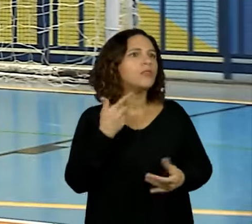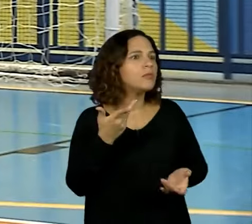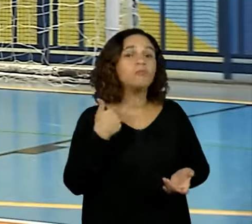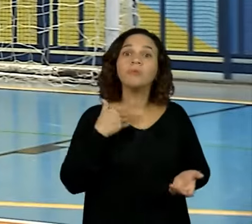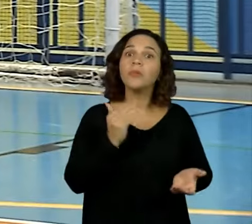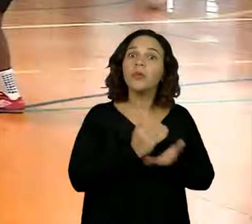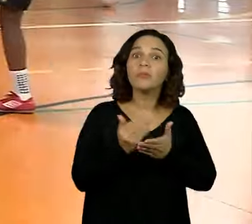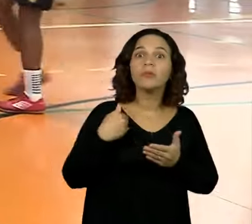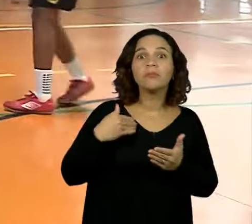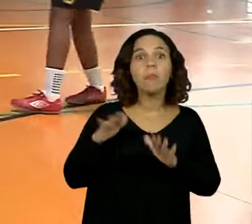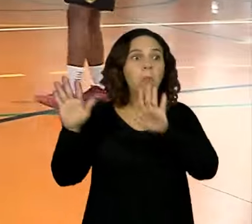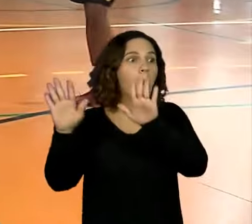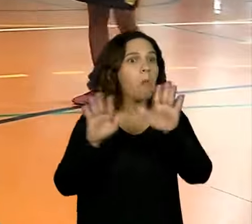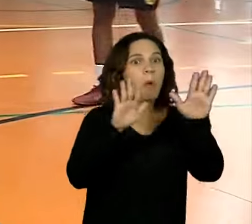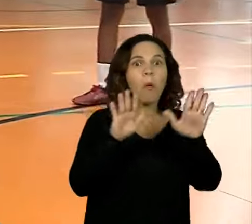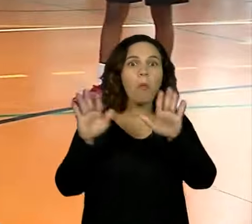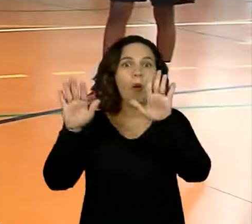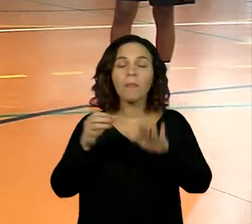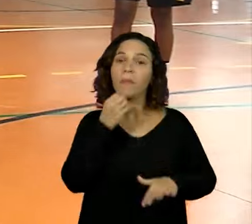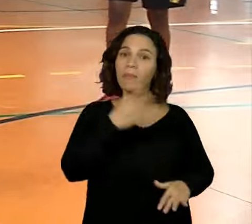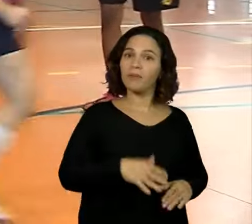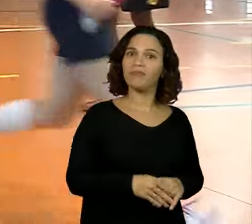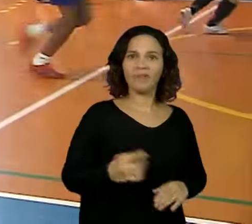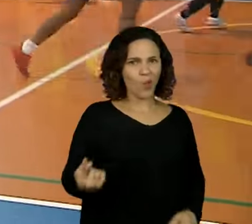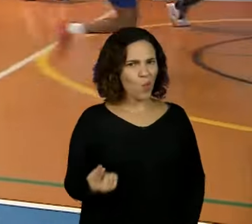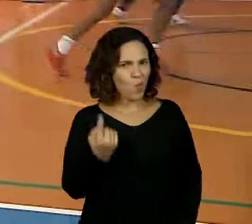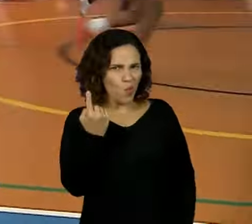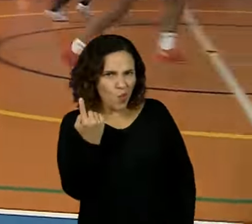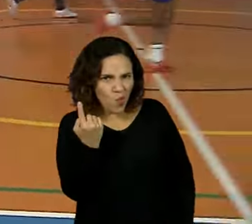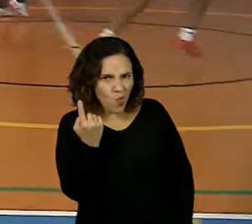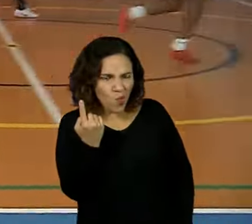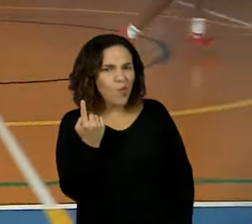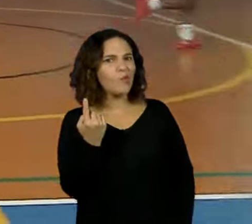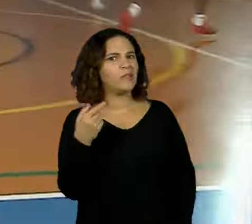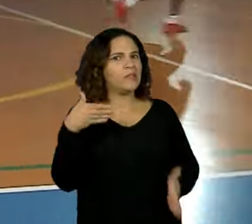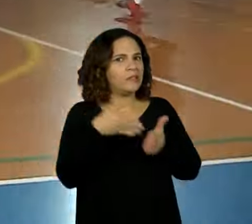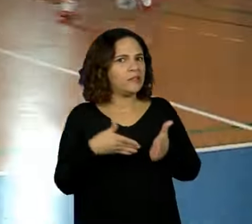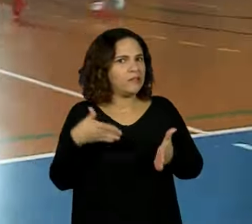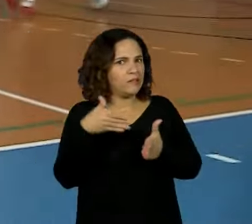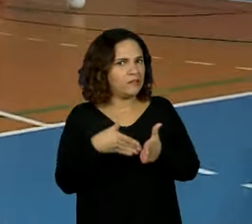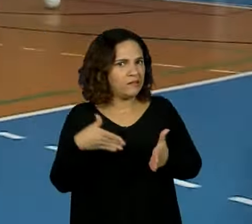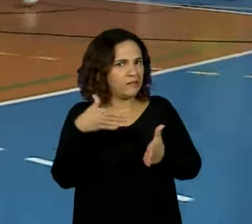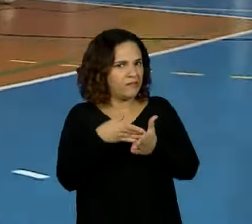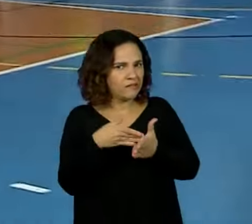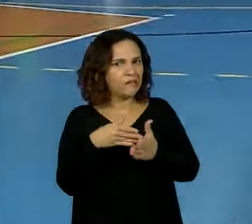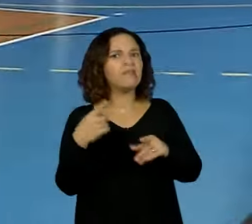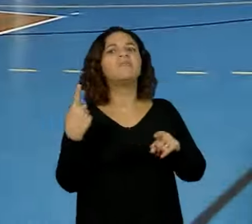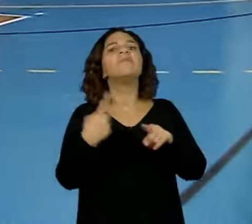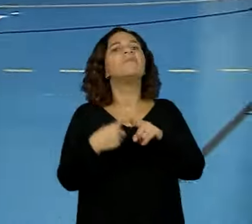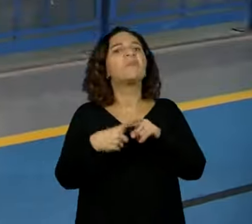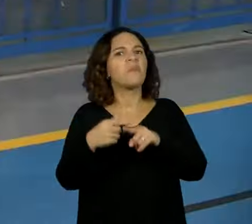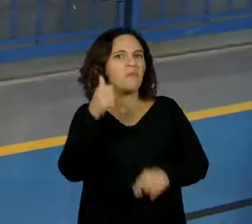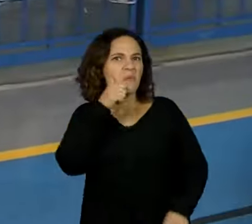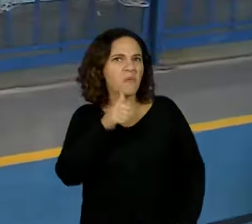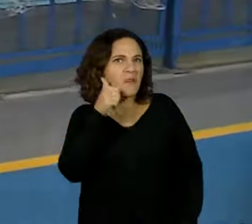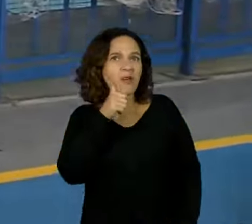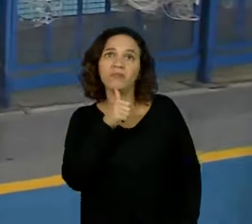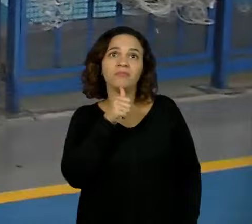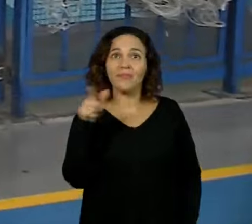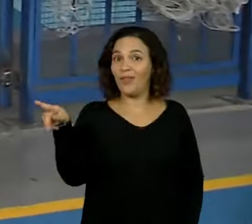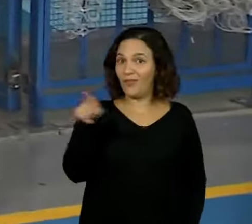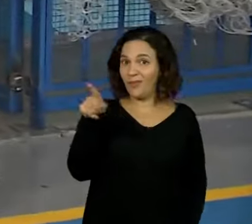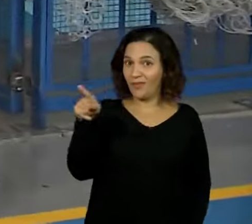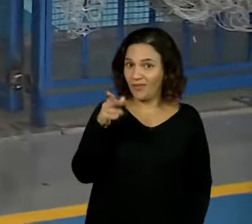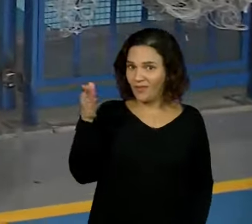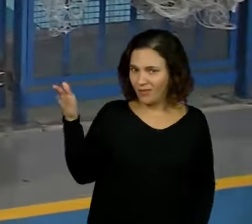gol. E não é só a Nicole que enfrentou esse desafio da desigualdade de gênero. A professora